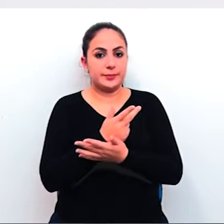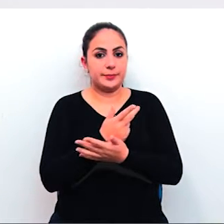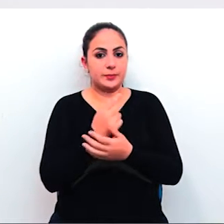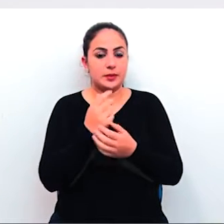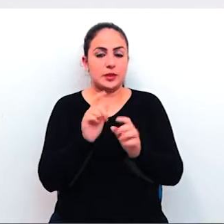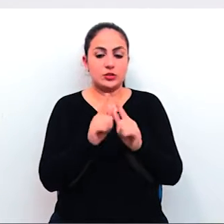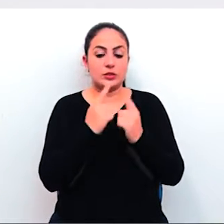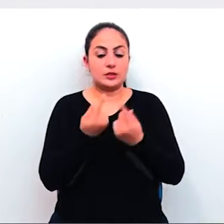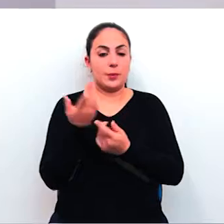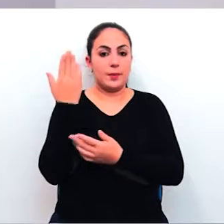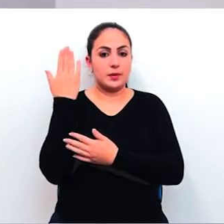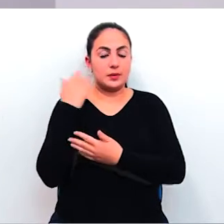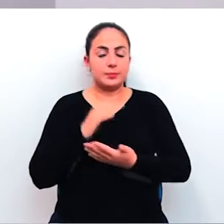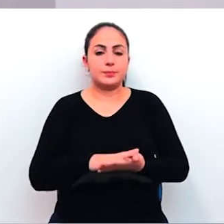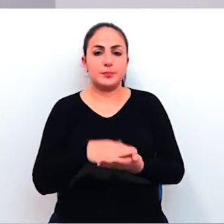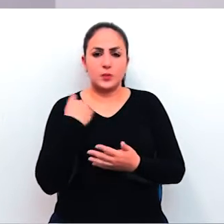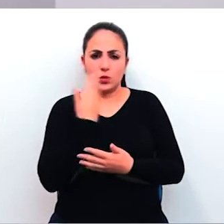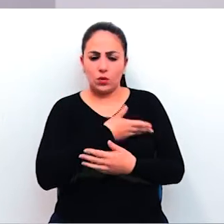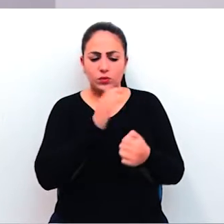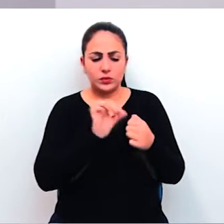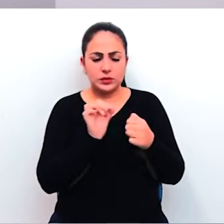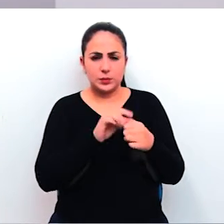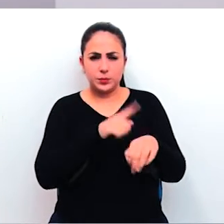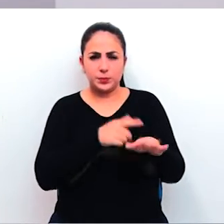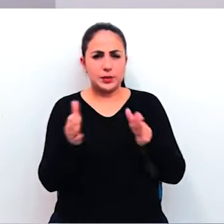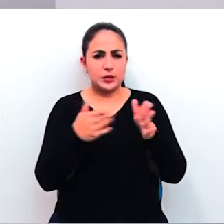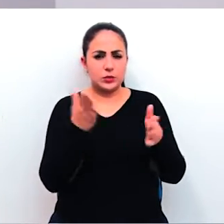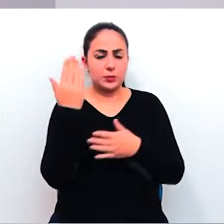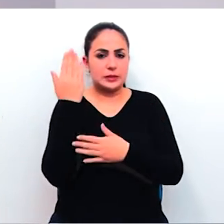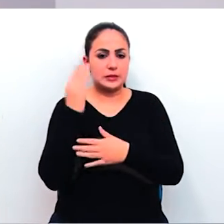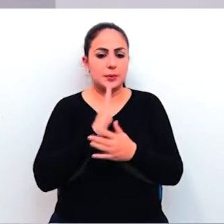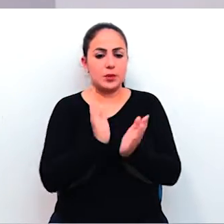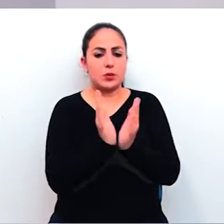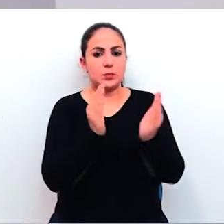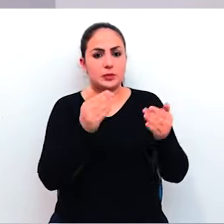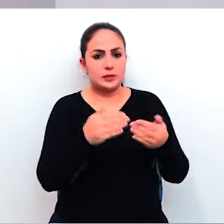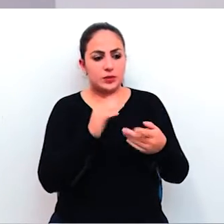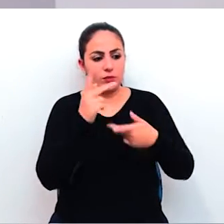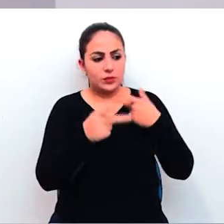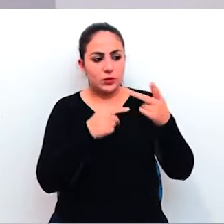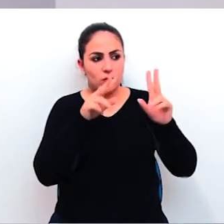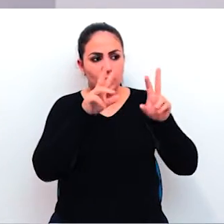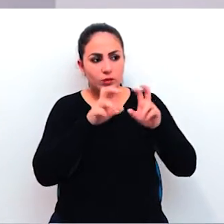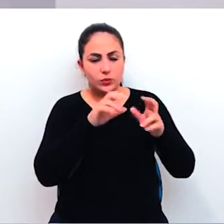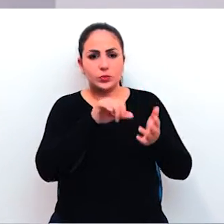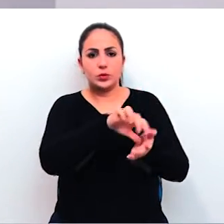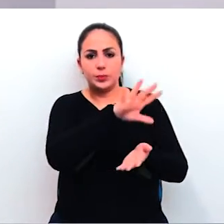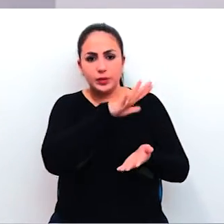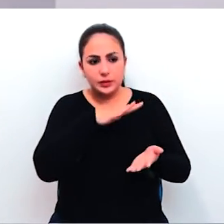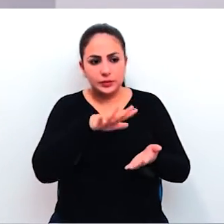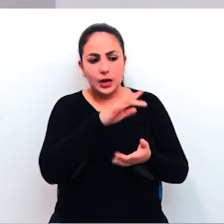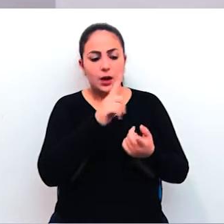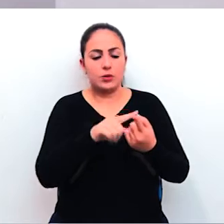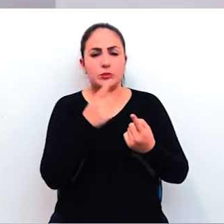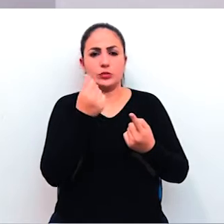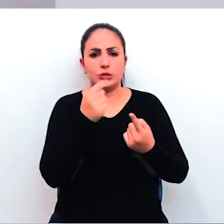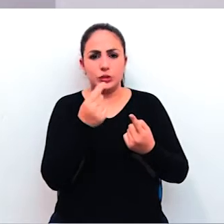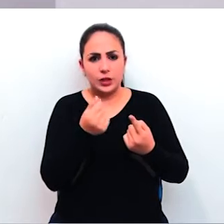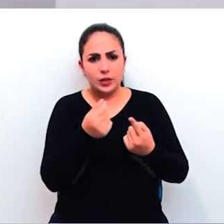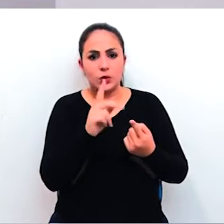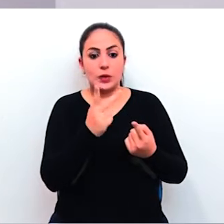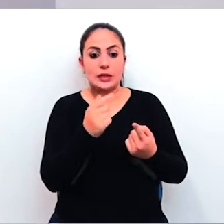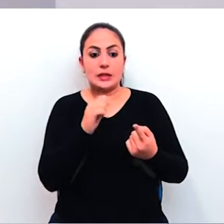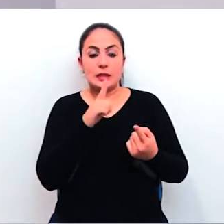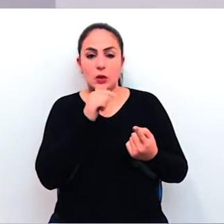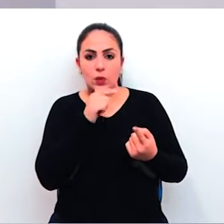legislatura passada nós fizemos num período passado uma frente parlamentar que tratou da questão ambiental recursos